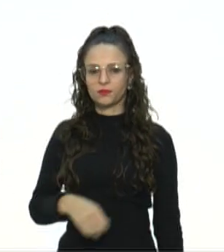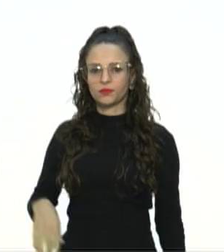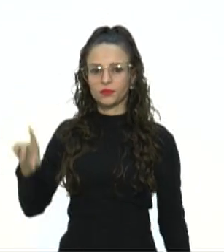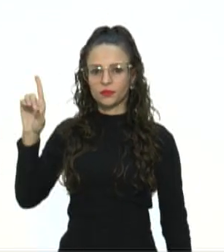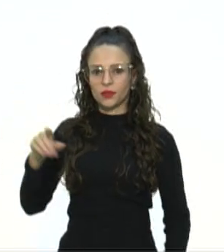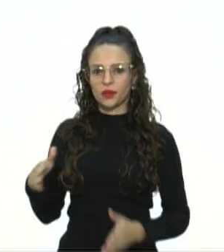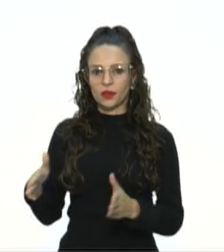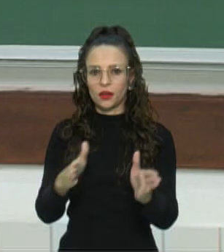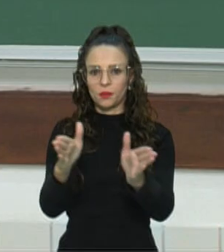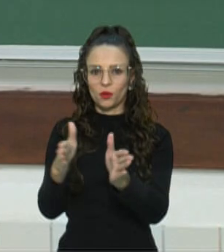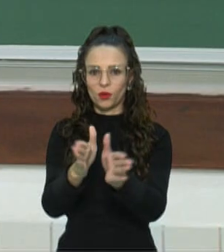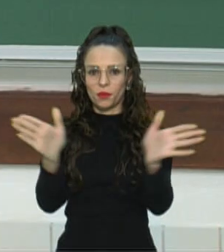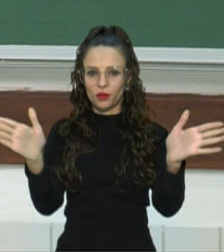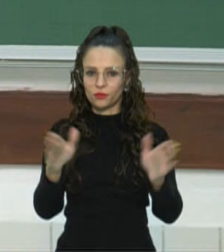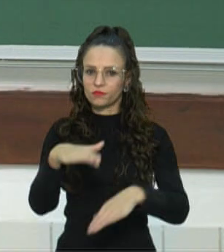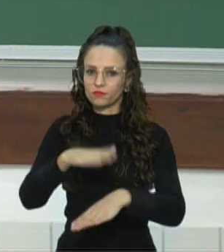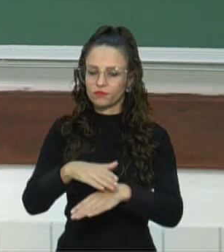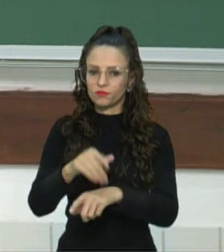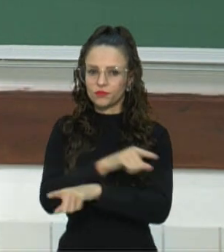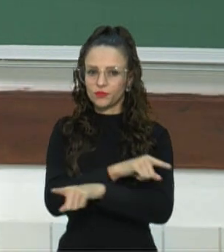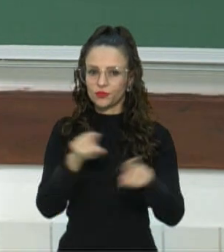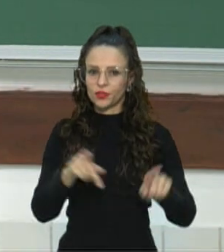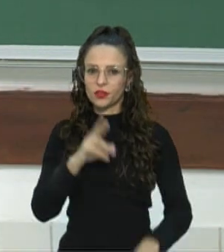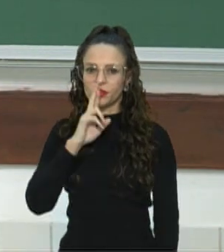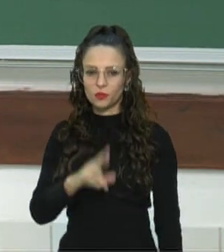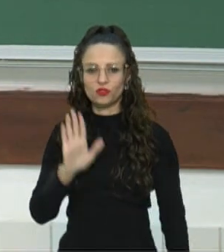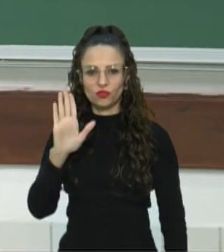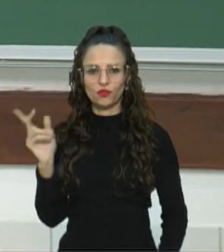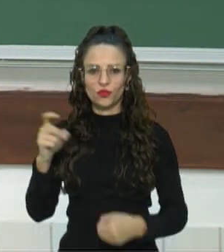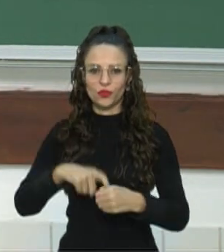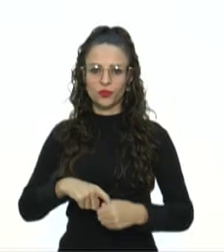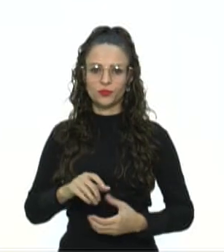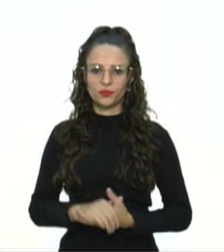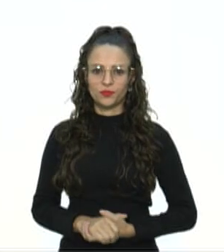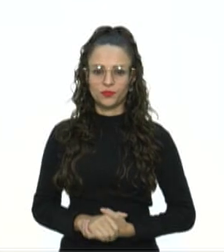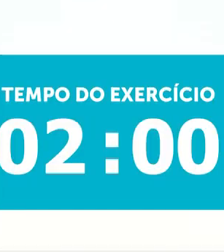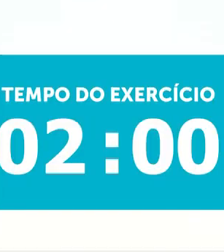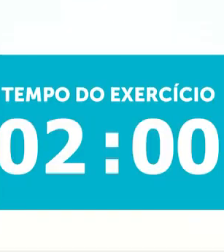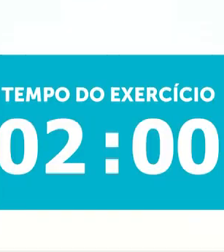caminho aberto. Vocês vão ter um tempinho para realizar essa atividade e já voltamos.